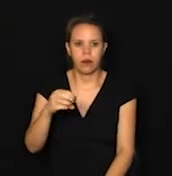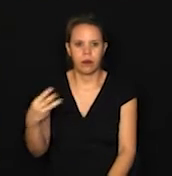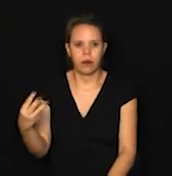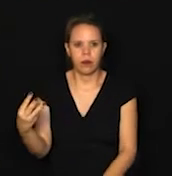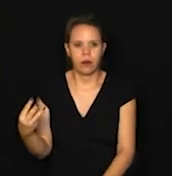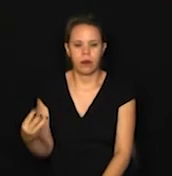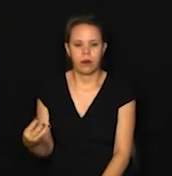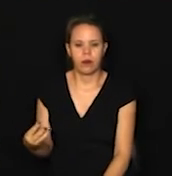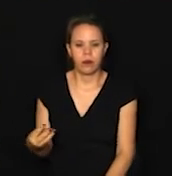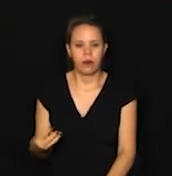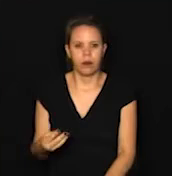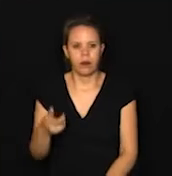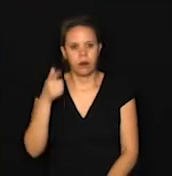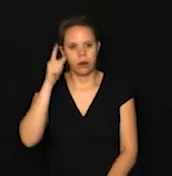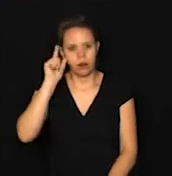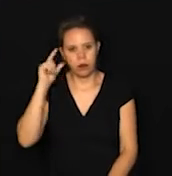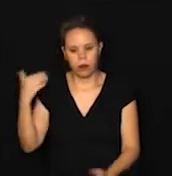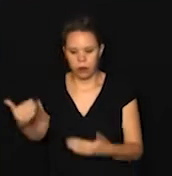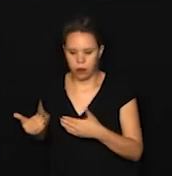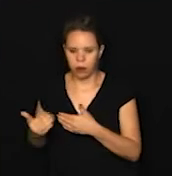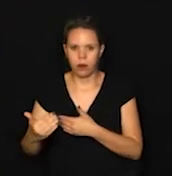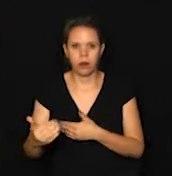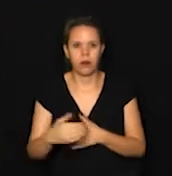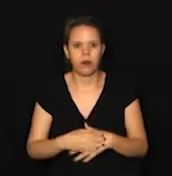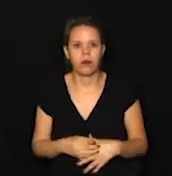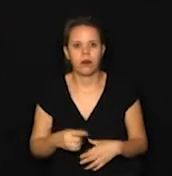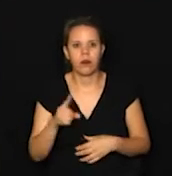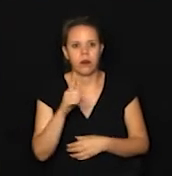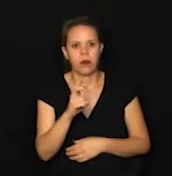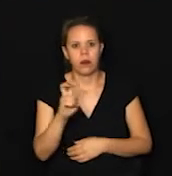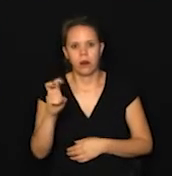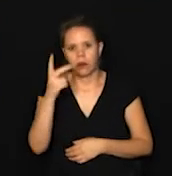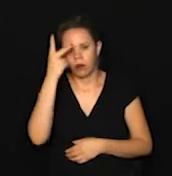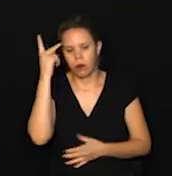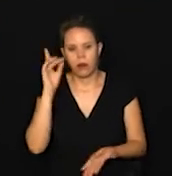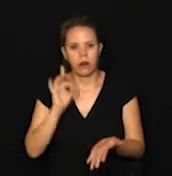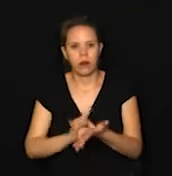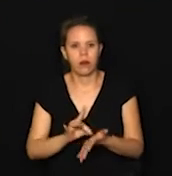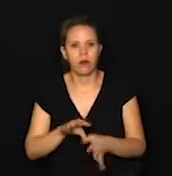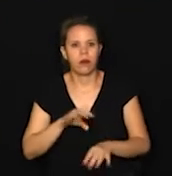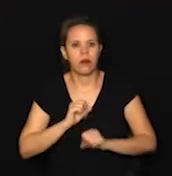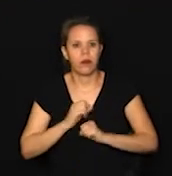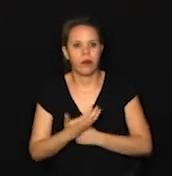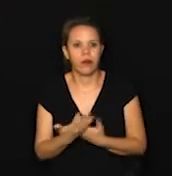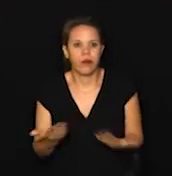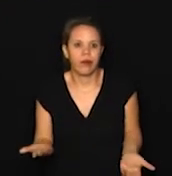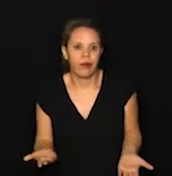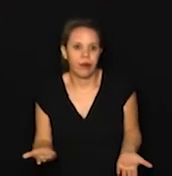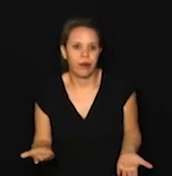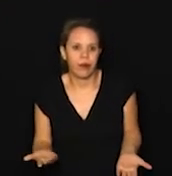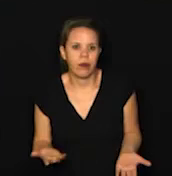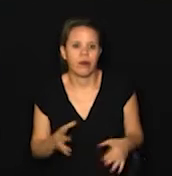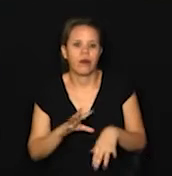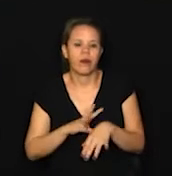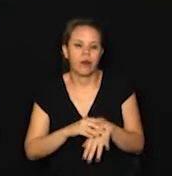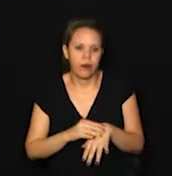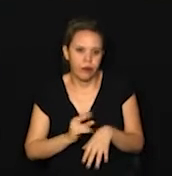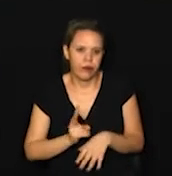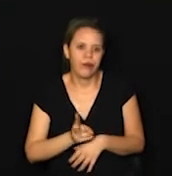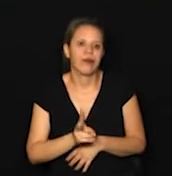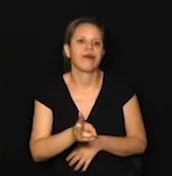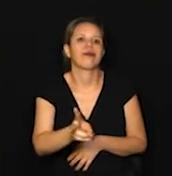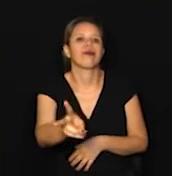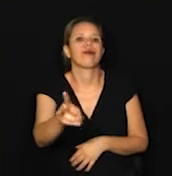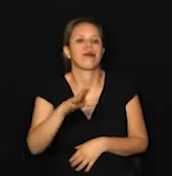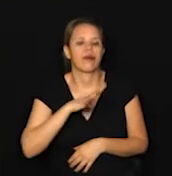32.293. Sim. Então, de ontem para hoje, 151 casos confirmados. Ou seja, a doença, ela continua